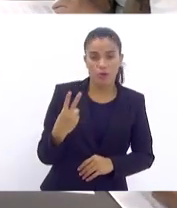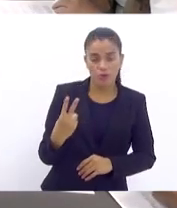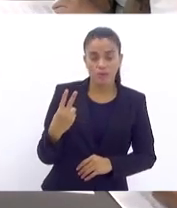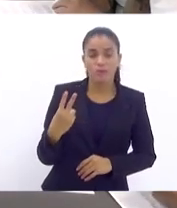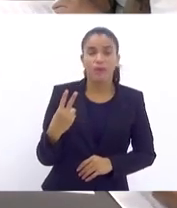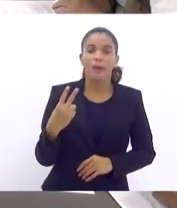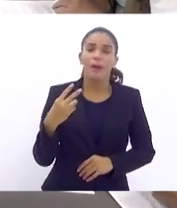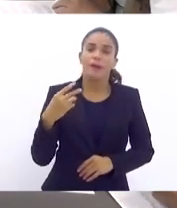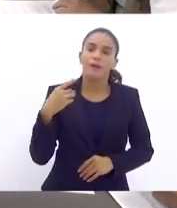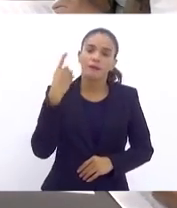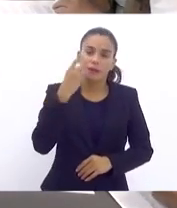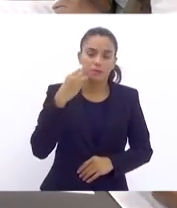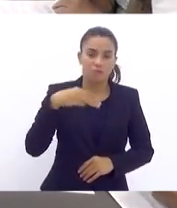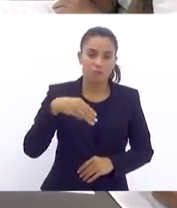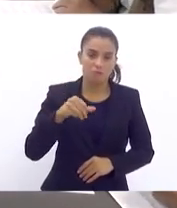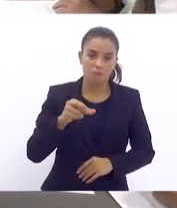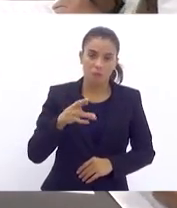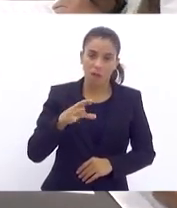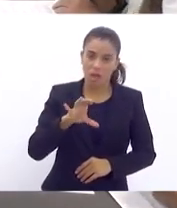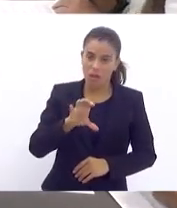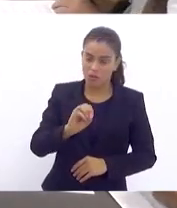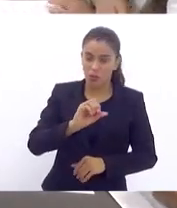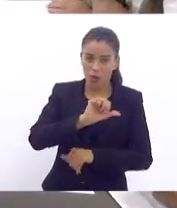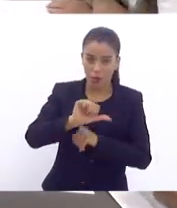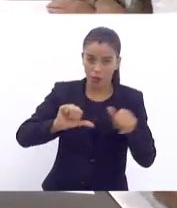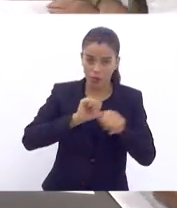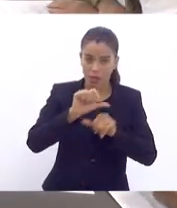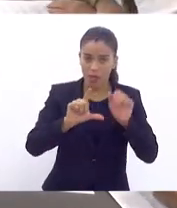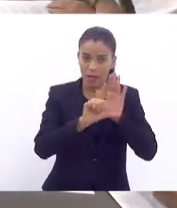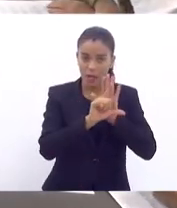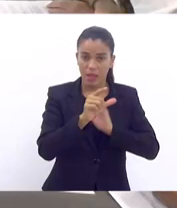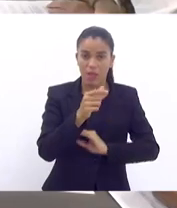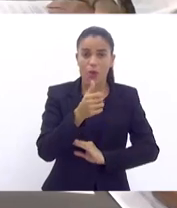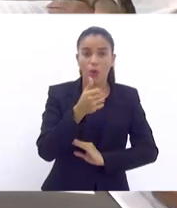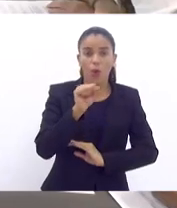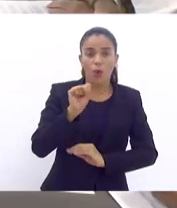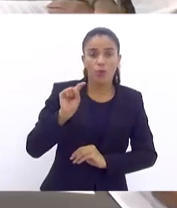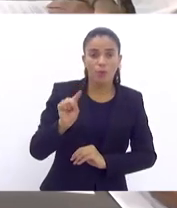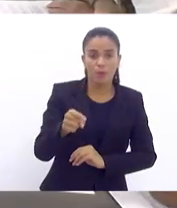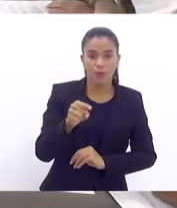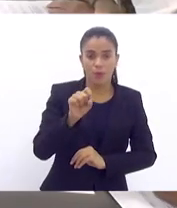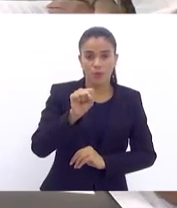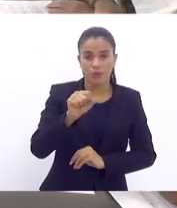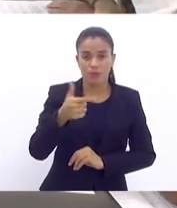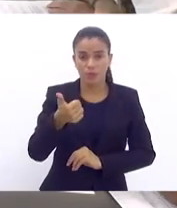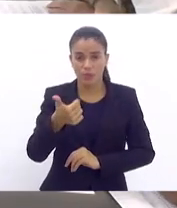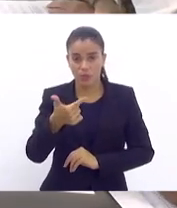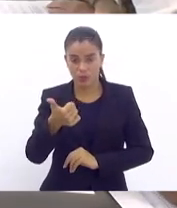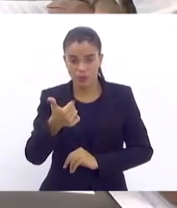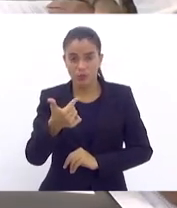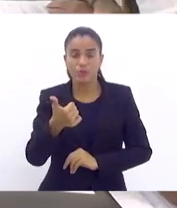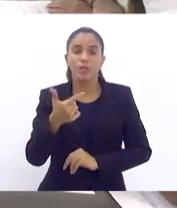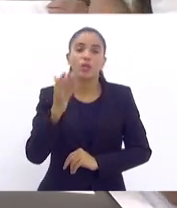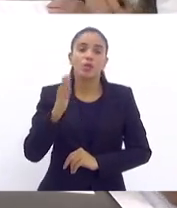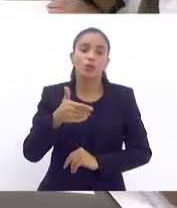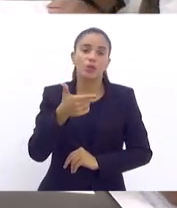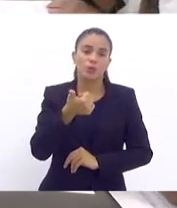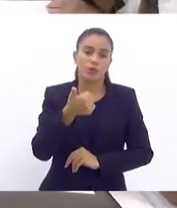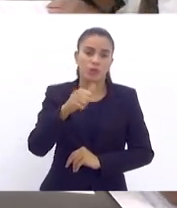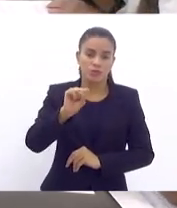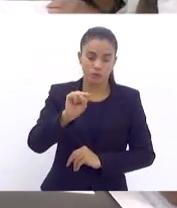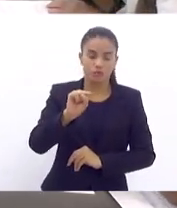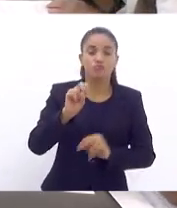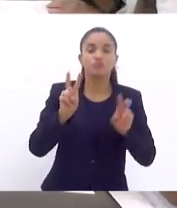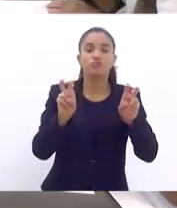Deputado Márcio canela que altera a lei 8.212 de 10 de dezembro de 2018 para dispor sobre